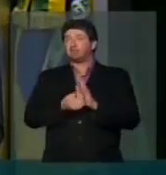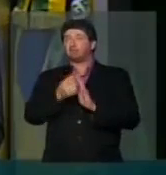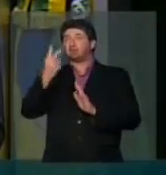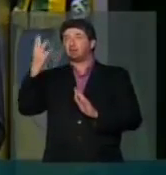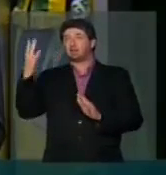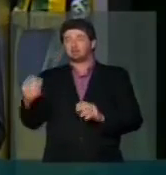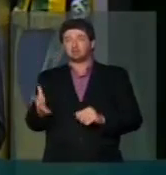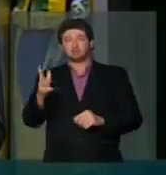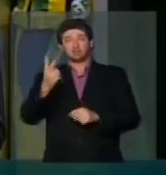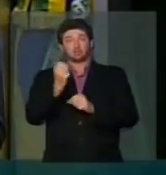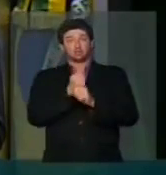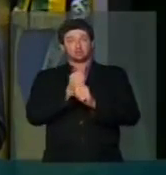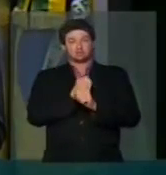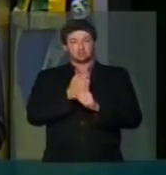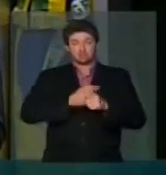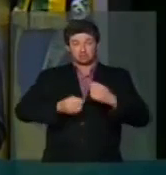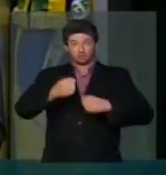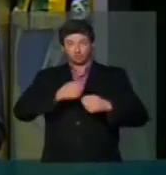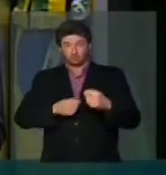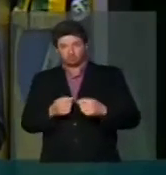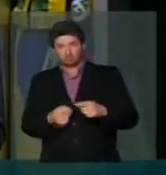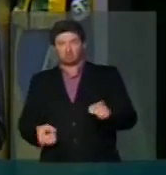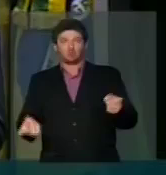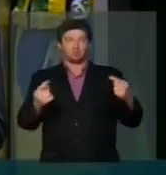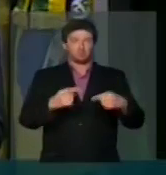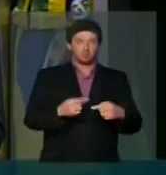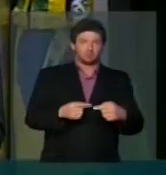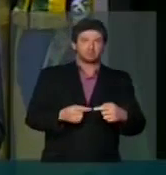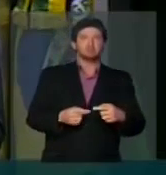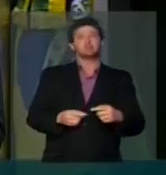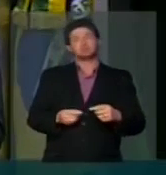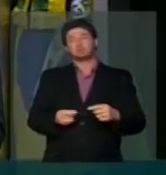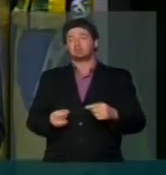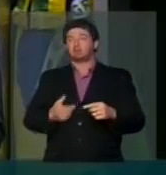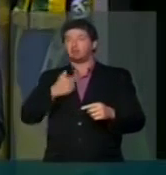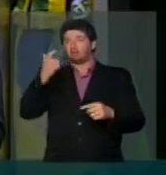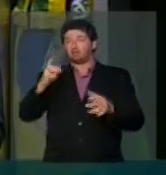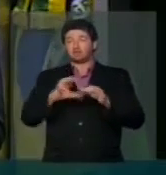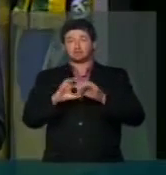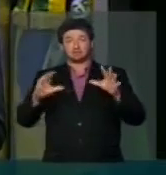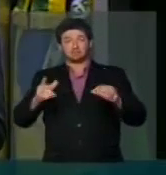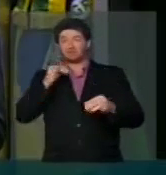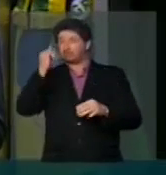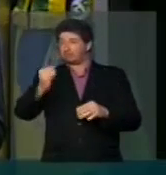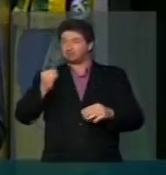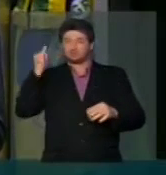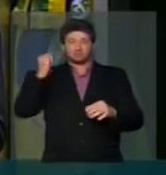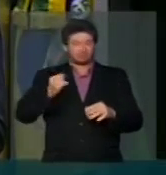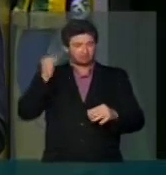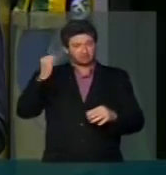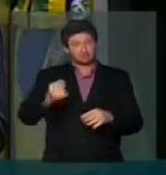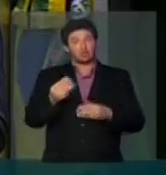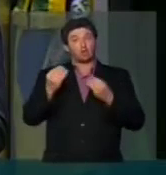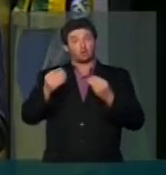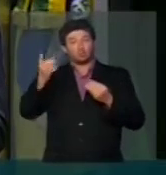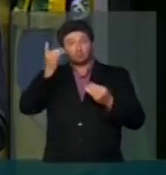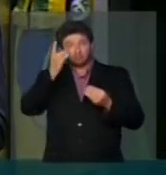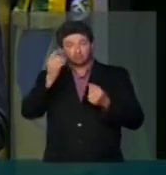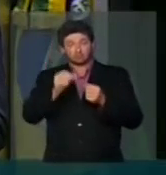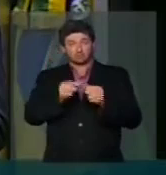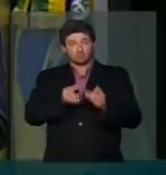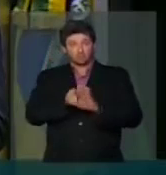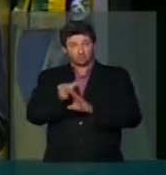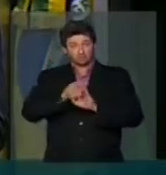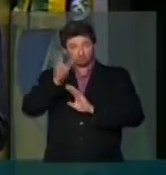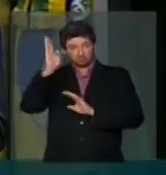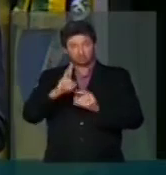Há mais de 2 anos, os economistas, a oposição, as vozes independentes vinham alertando que a maneira como Dilma conduziu o Brasil